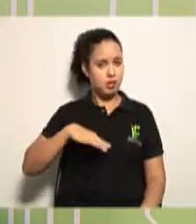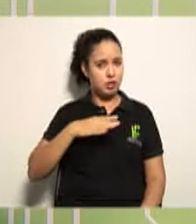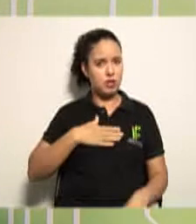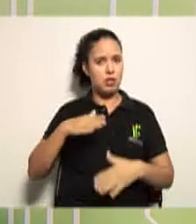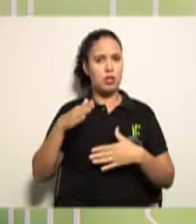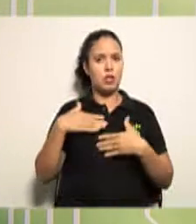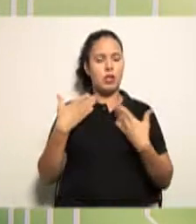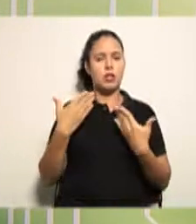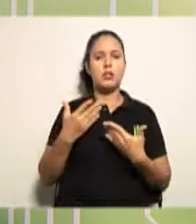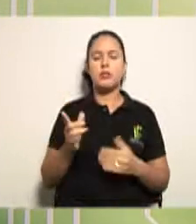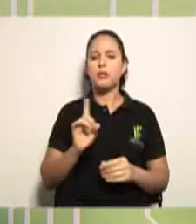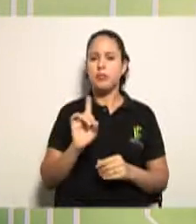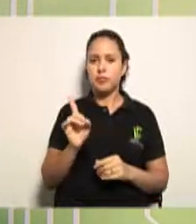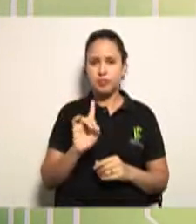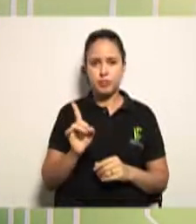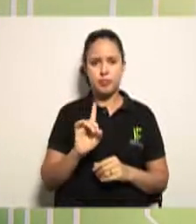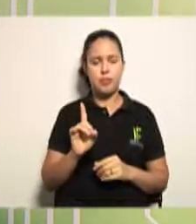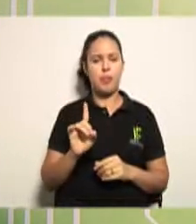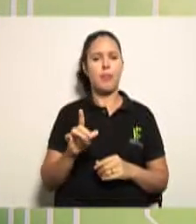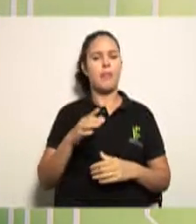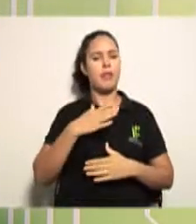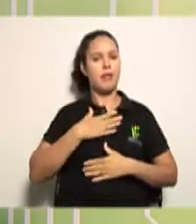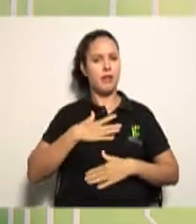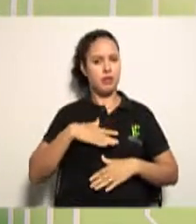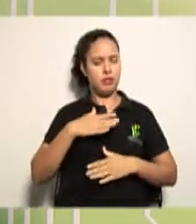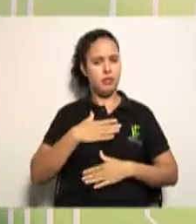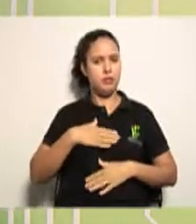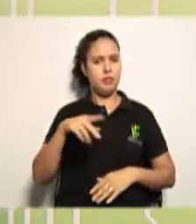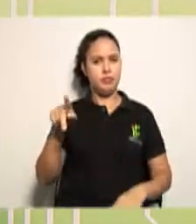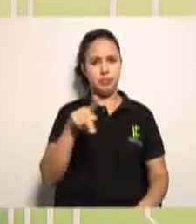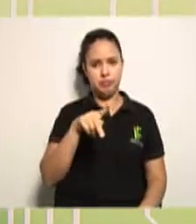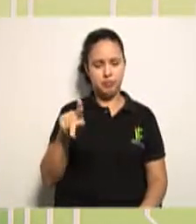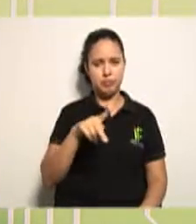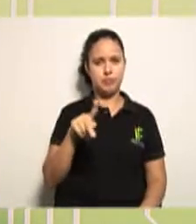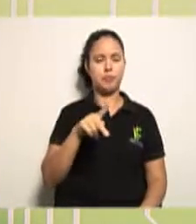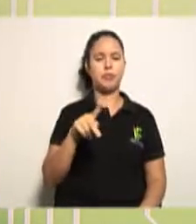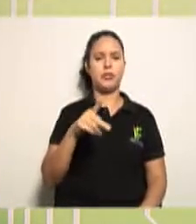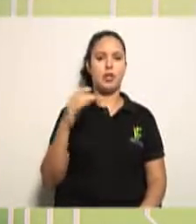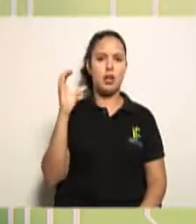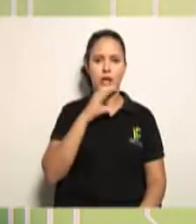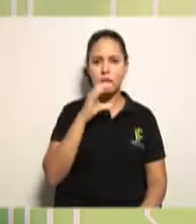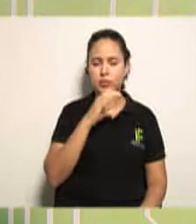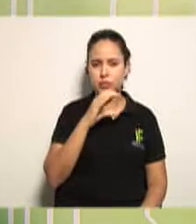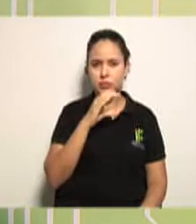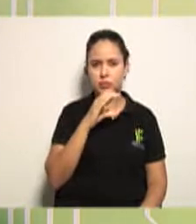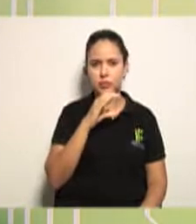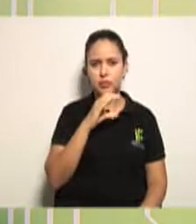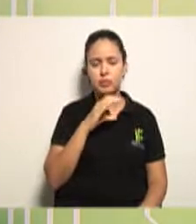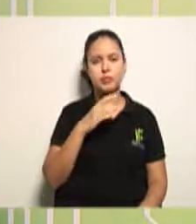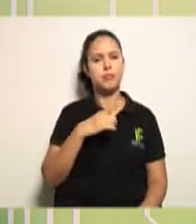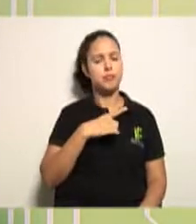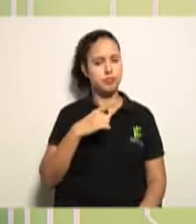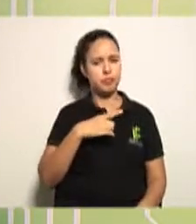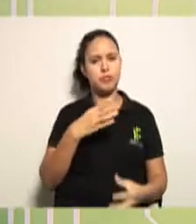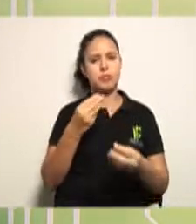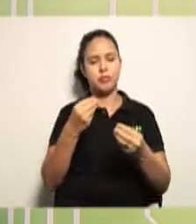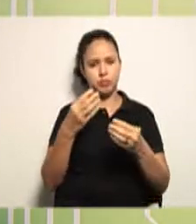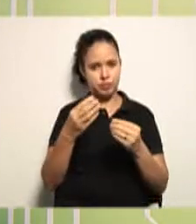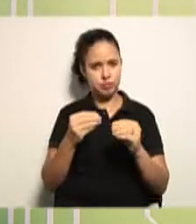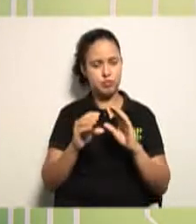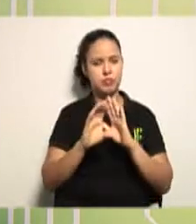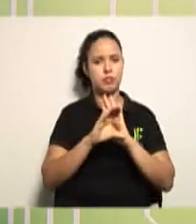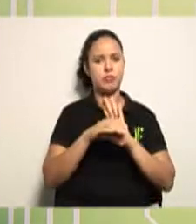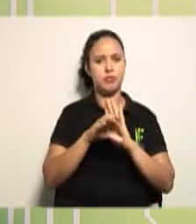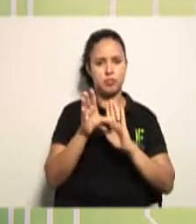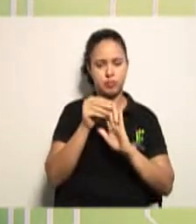assustem, a disciplina alguns professores falaram, está indo muito rápido, é porque nós temos bastante conteúdo, mas nós